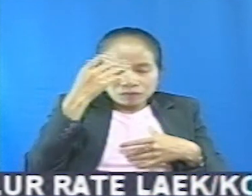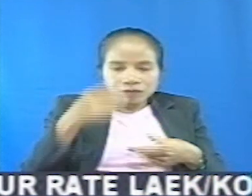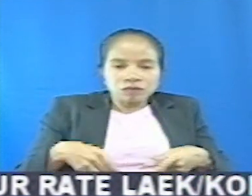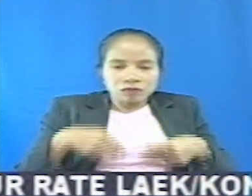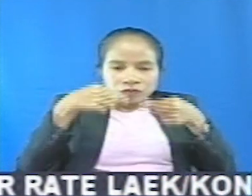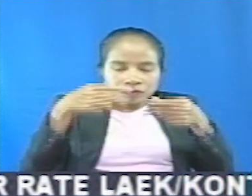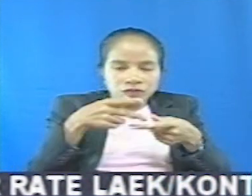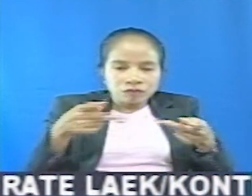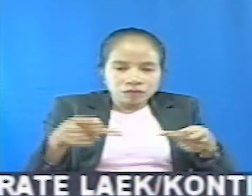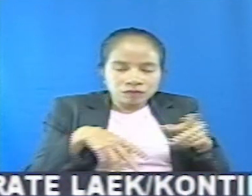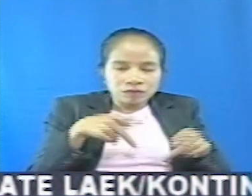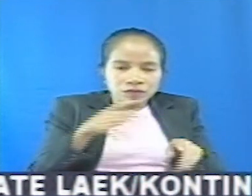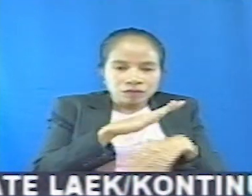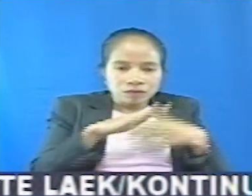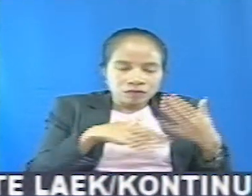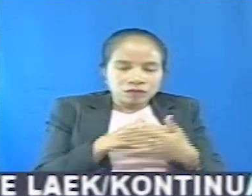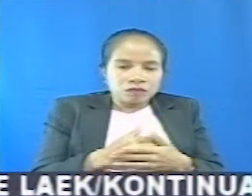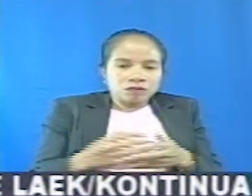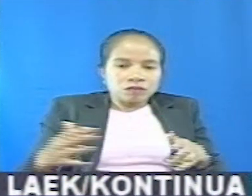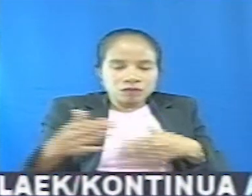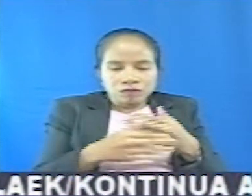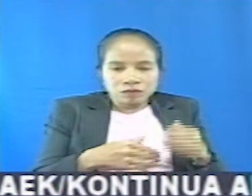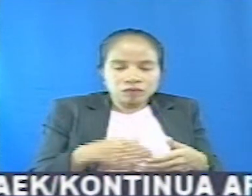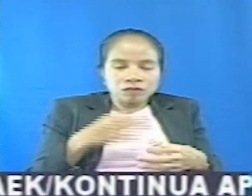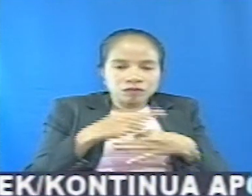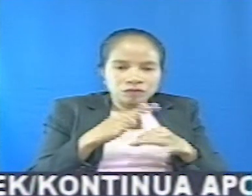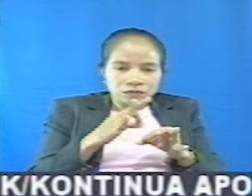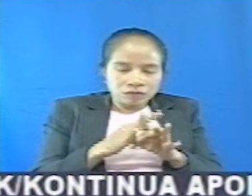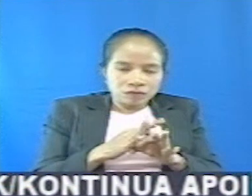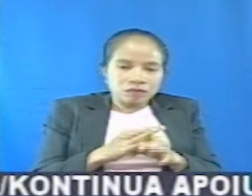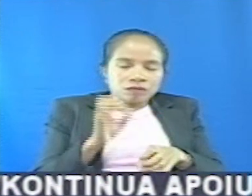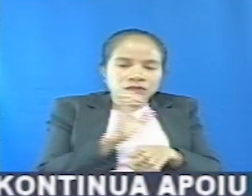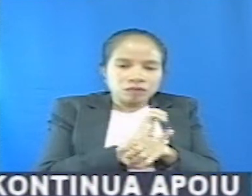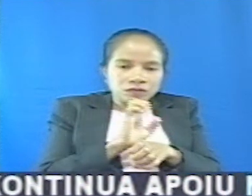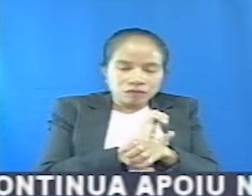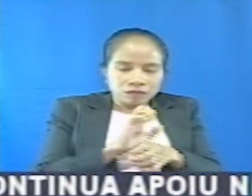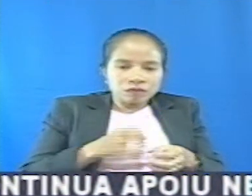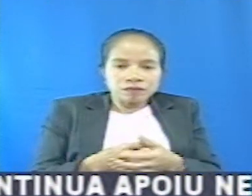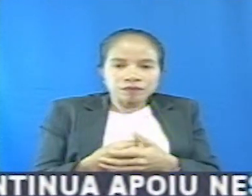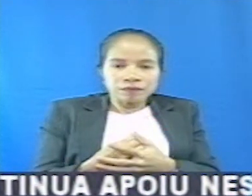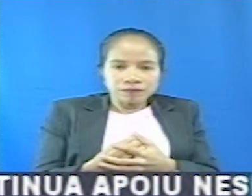entidade Hotu, atu concentra ba recuperação econômica.